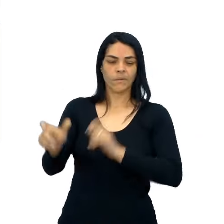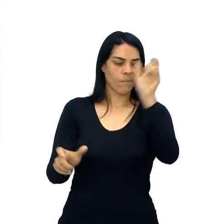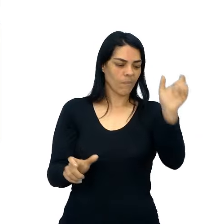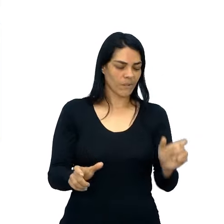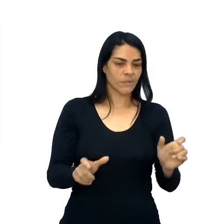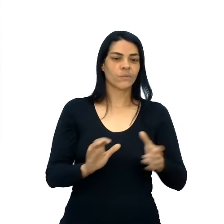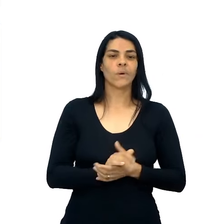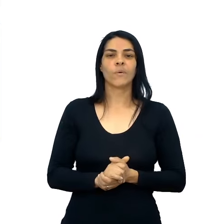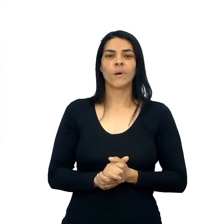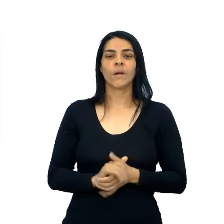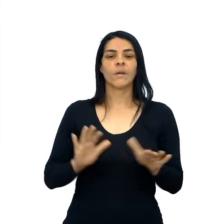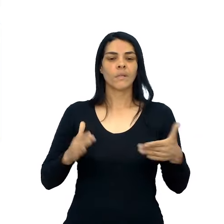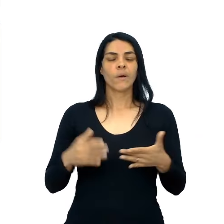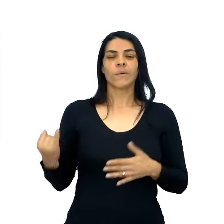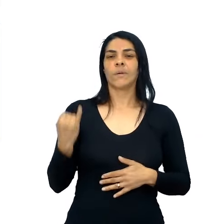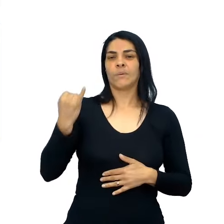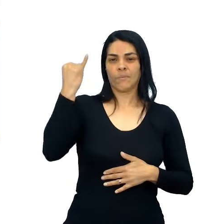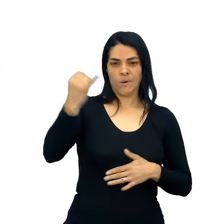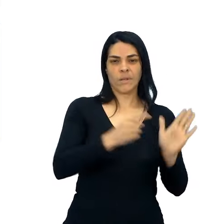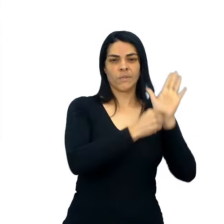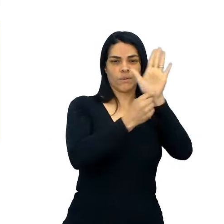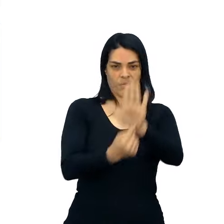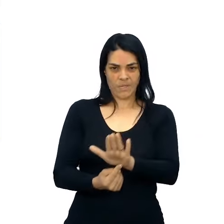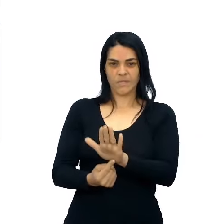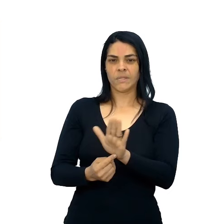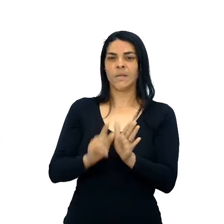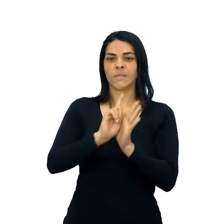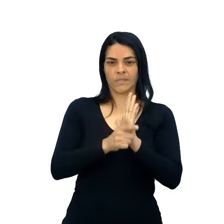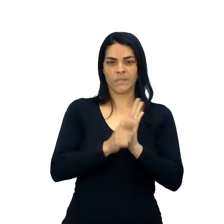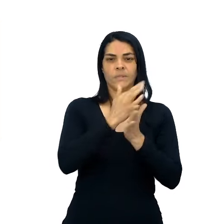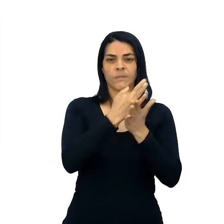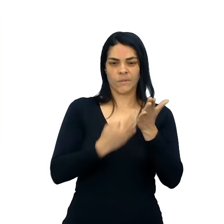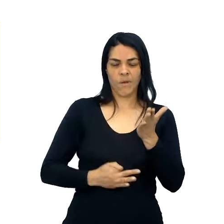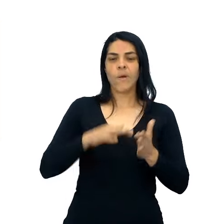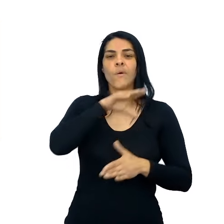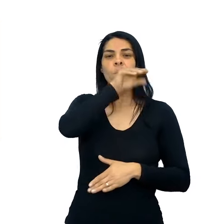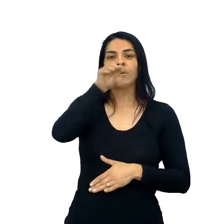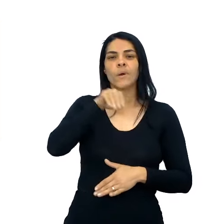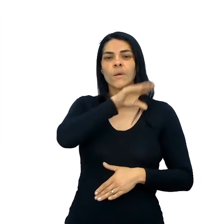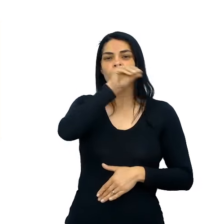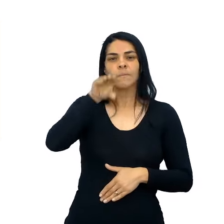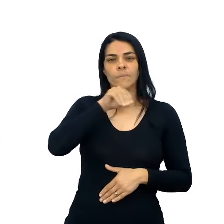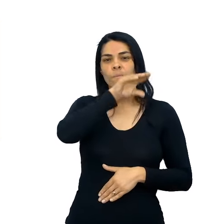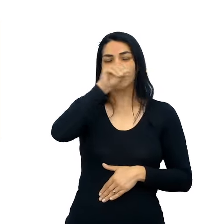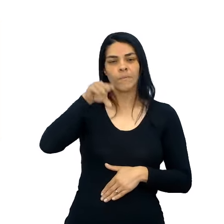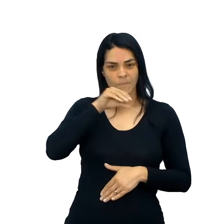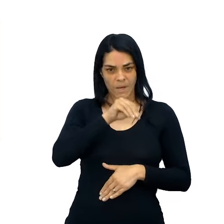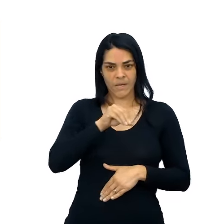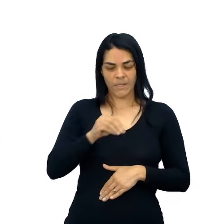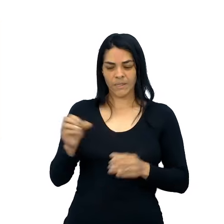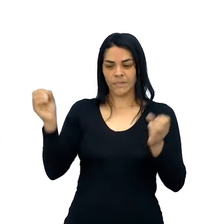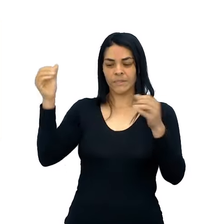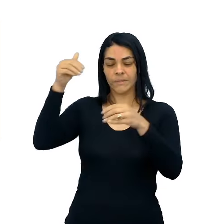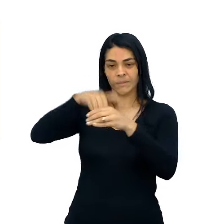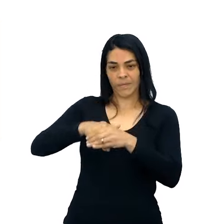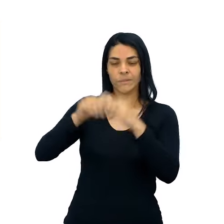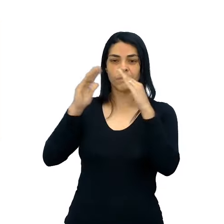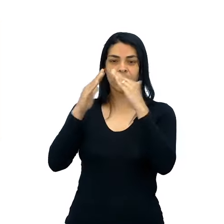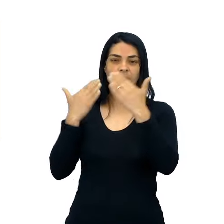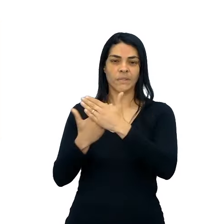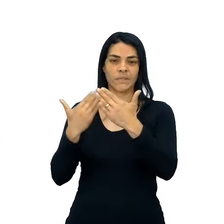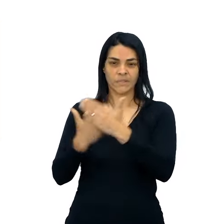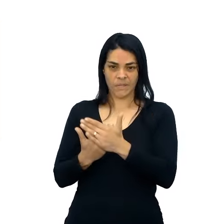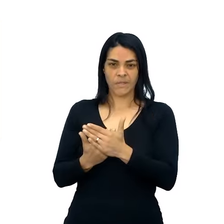Então, vale destacar que as produções textuais verbais na sala de aula são produções